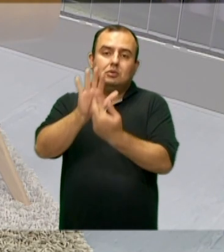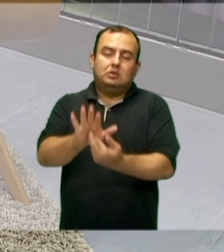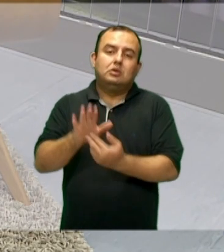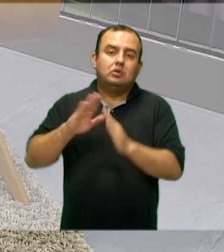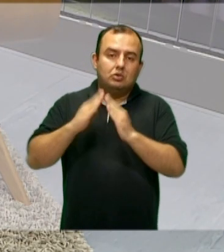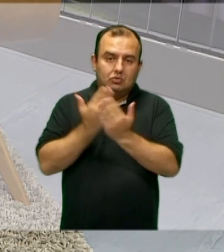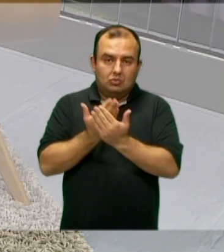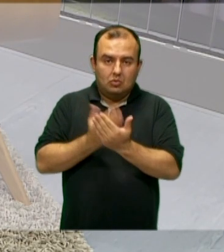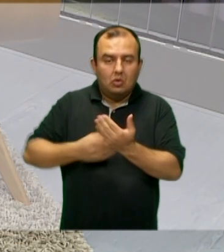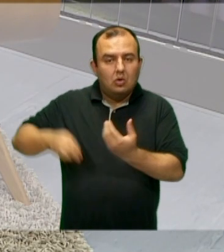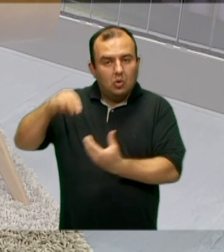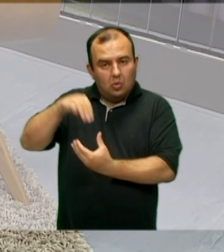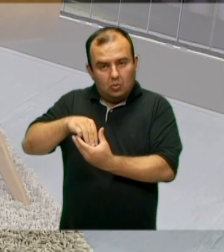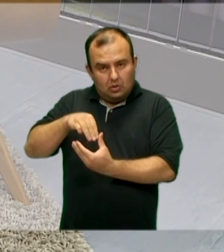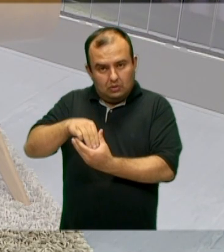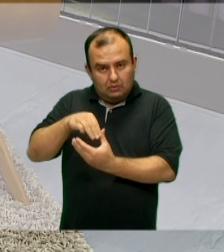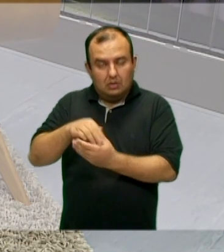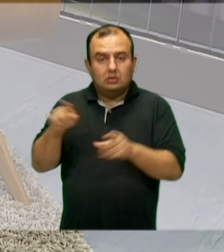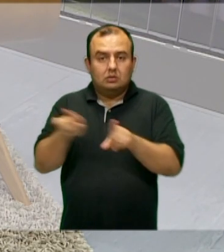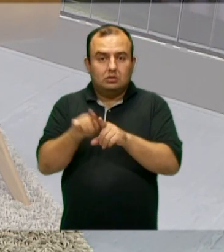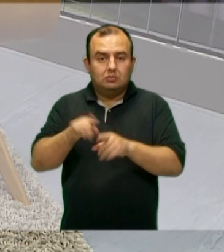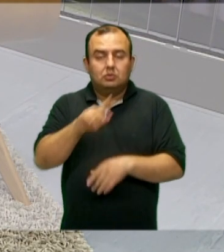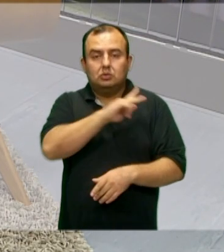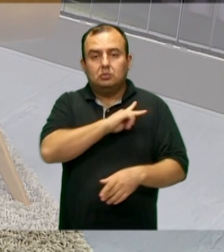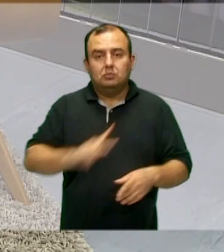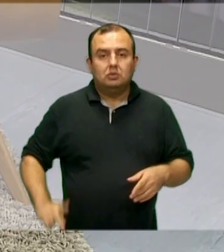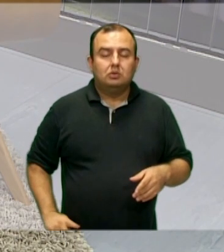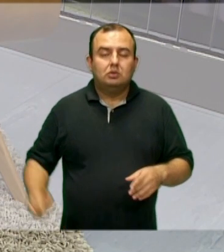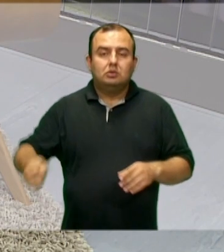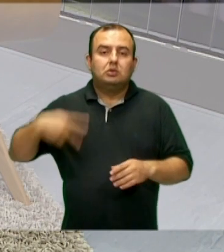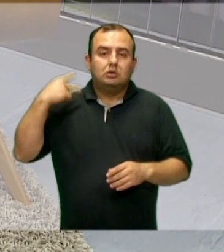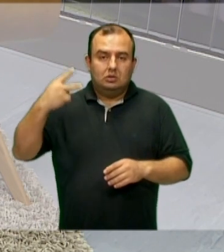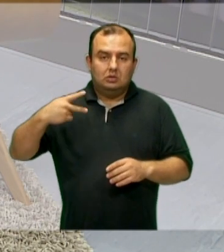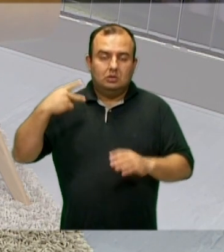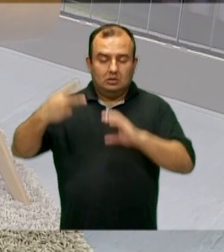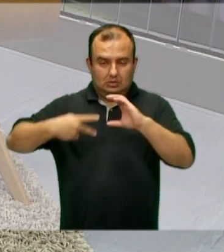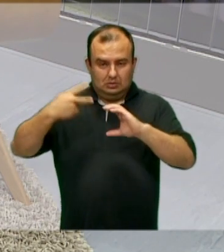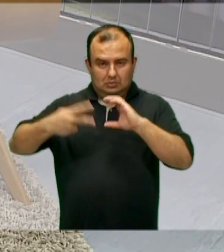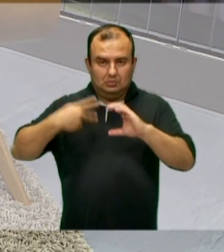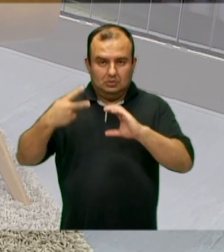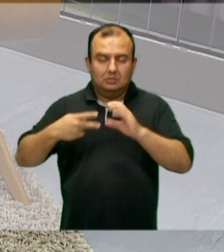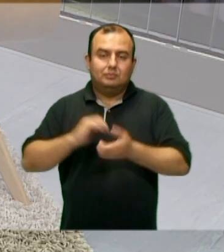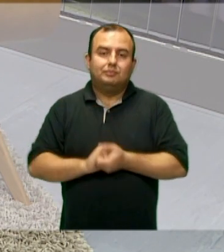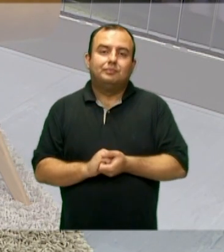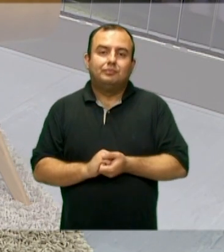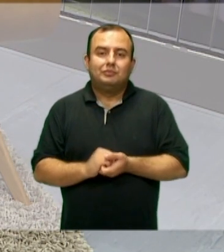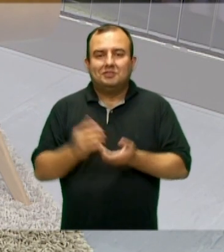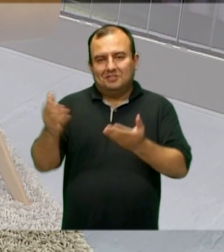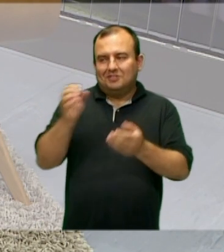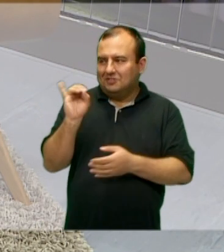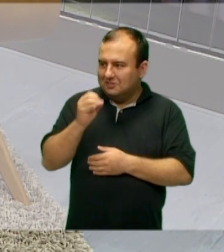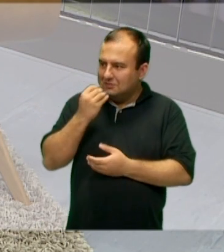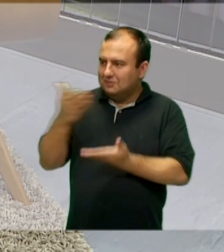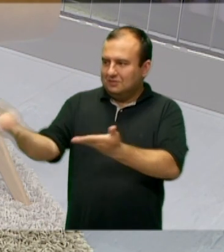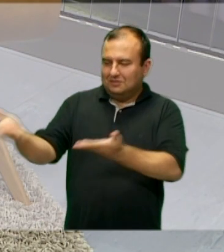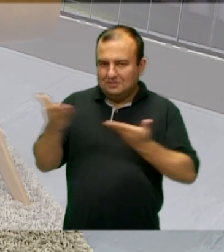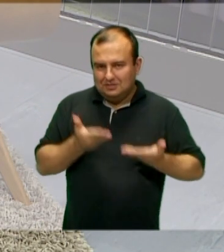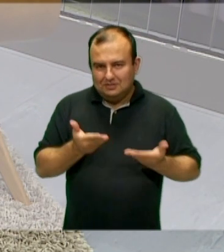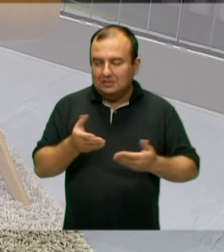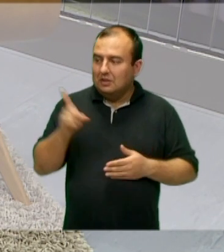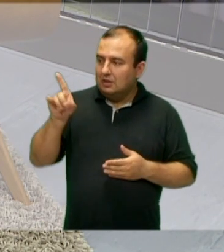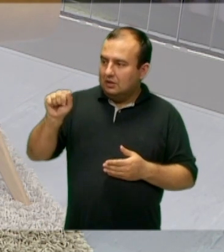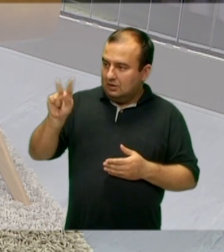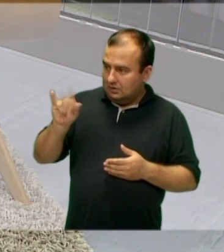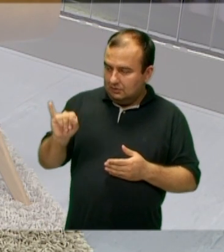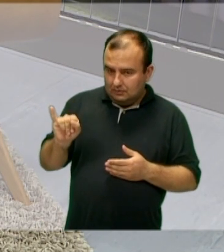de Aplicação da Univale e presidente da Câmara Mirim. Oi, Davi, tudo bem? Seja muito bem-vindo.